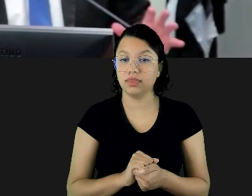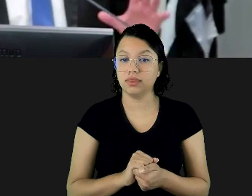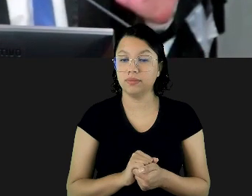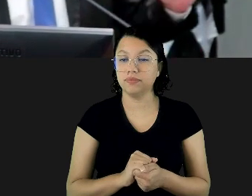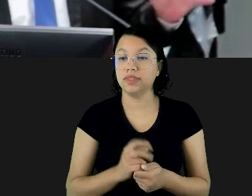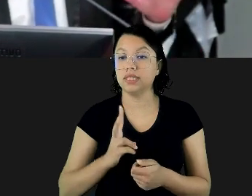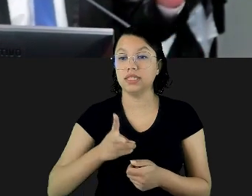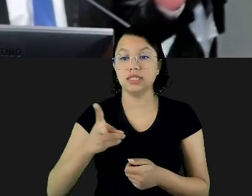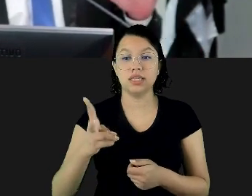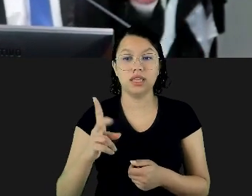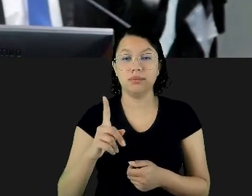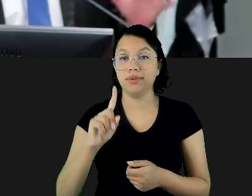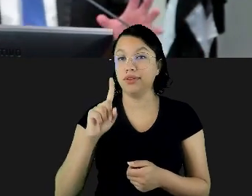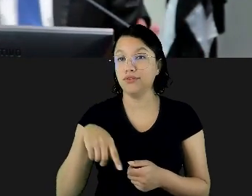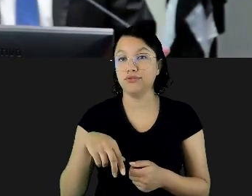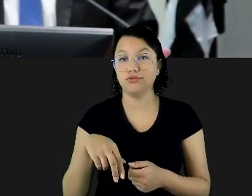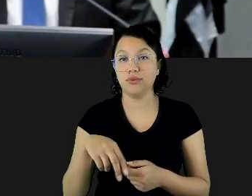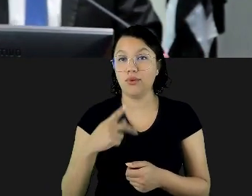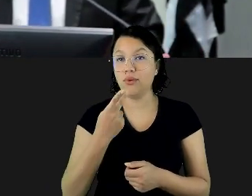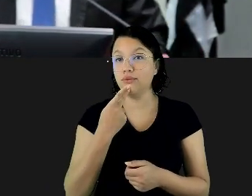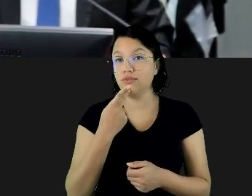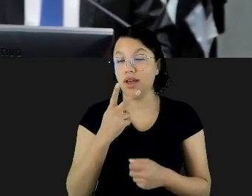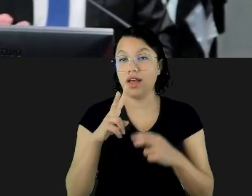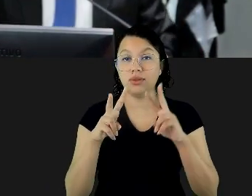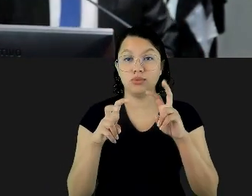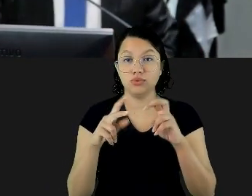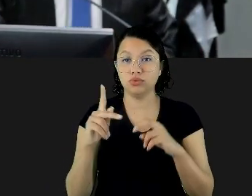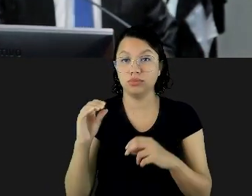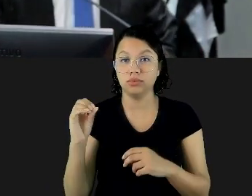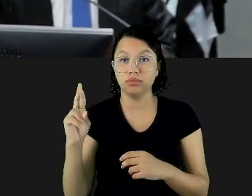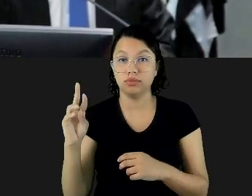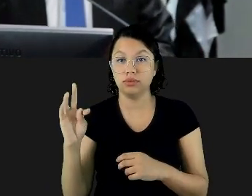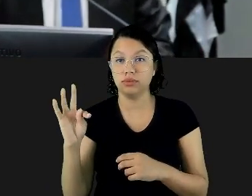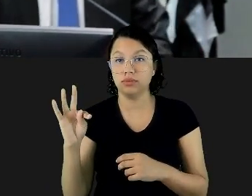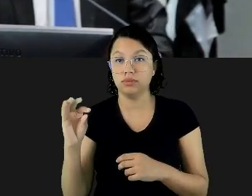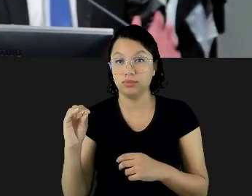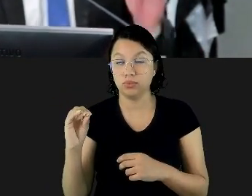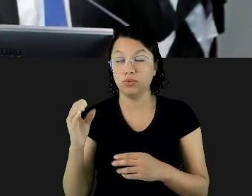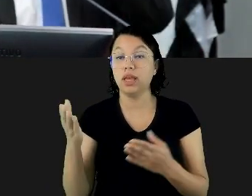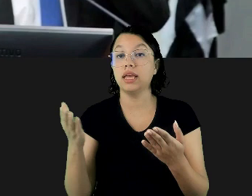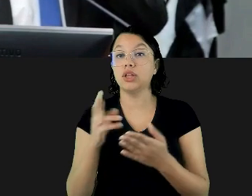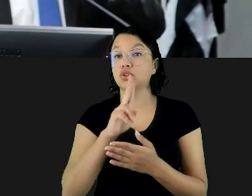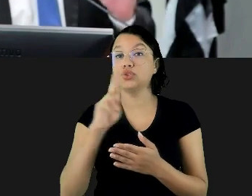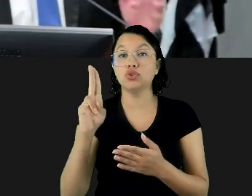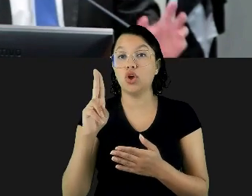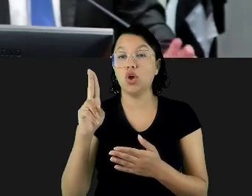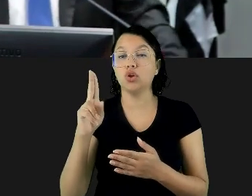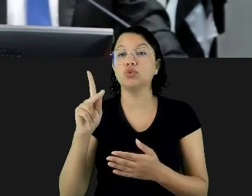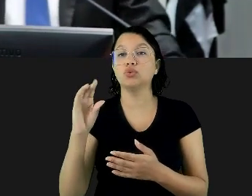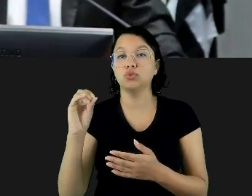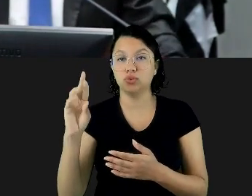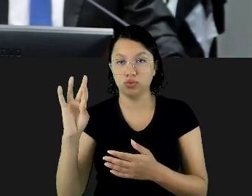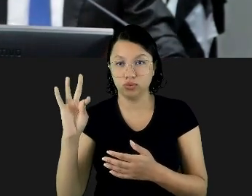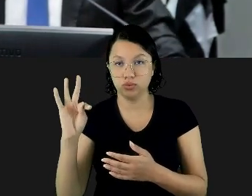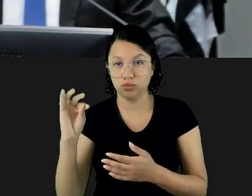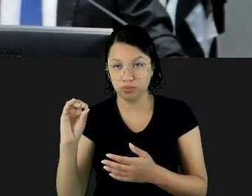for se referir aos portos lá, não deixe de falar, igual você ir no Mato Grosso do Sul e falar, eu estou muito feliz de estar